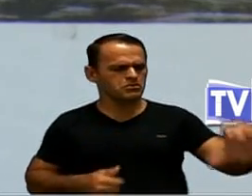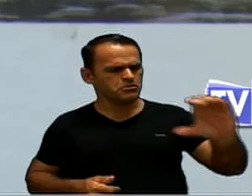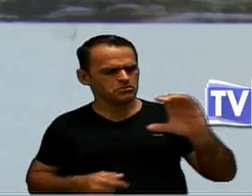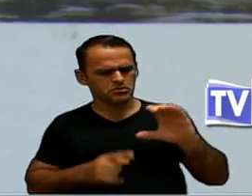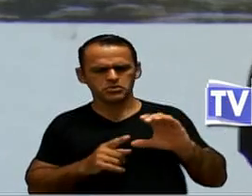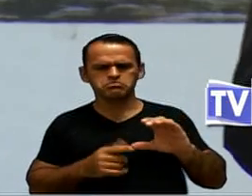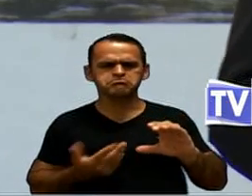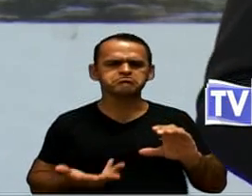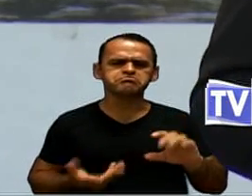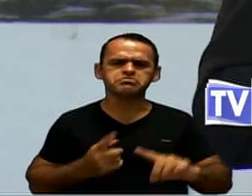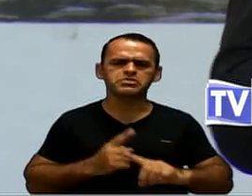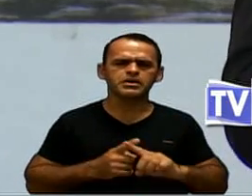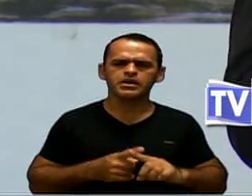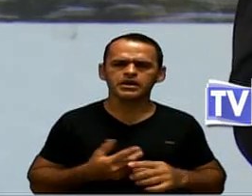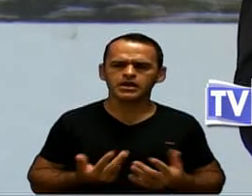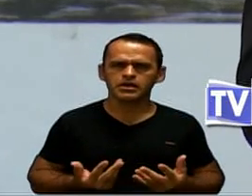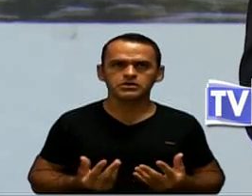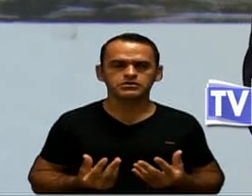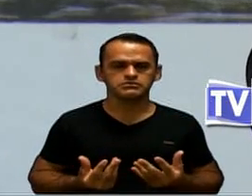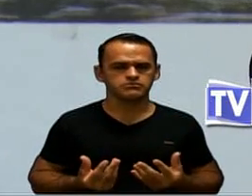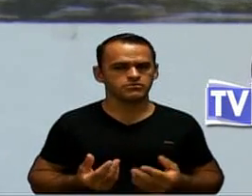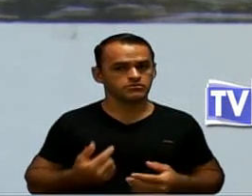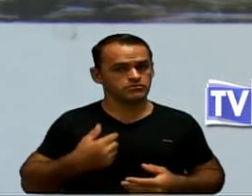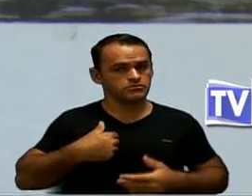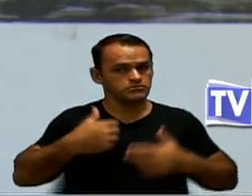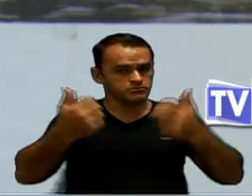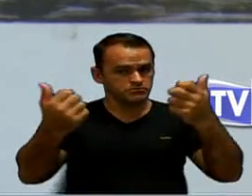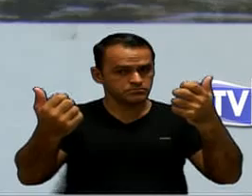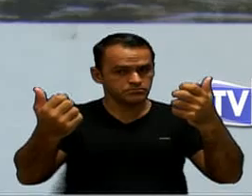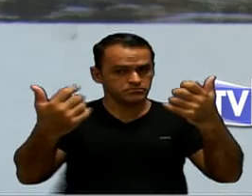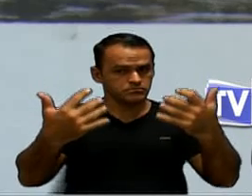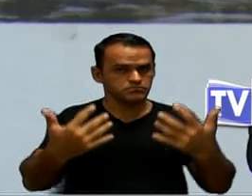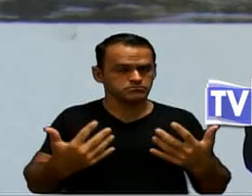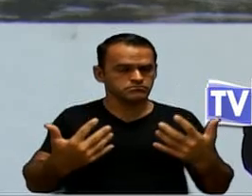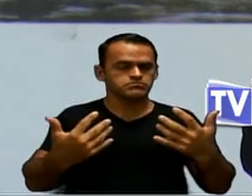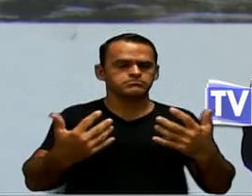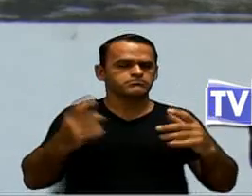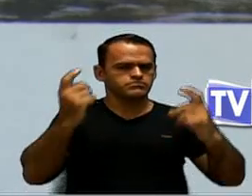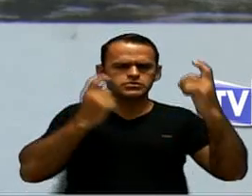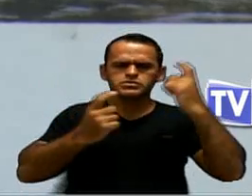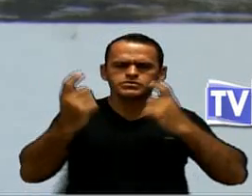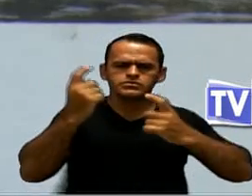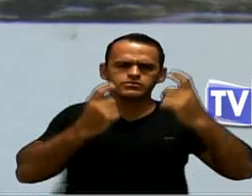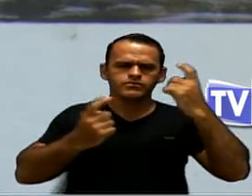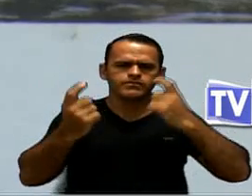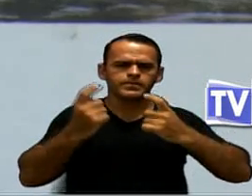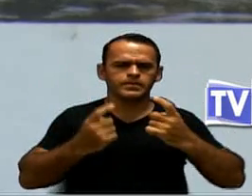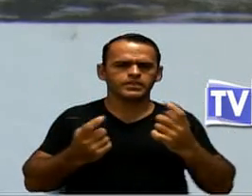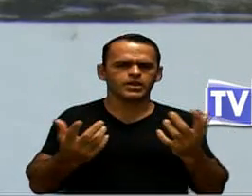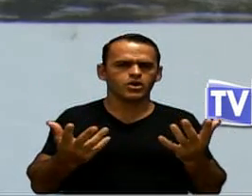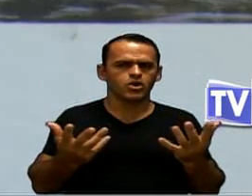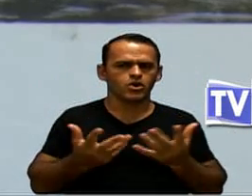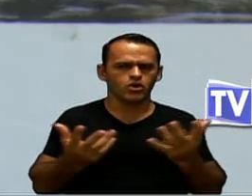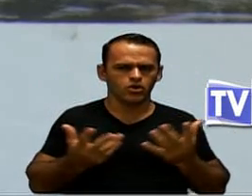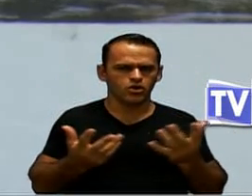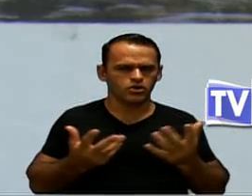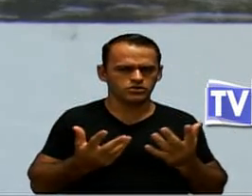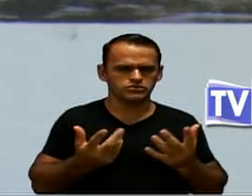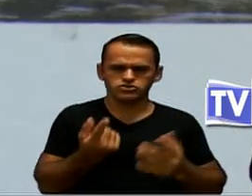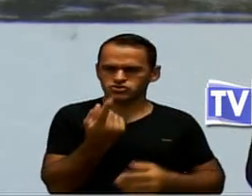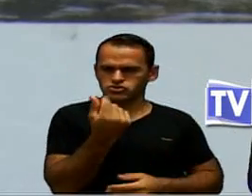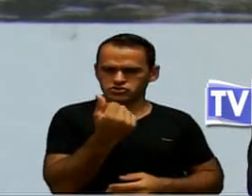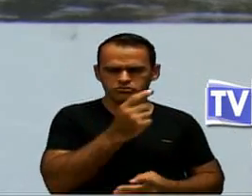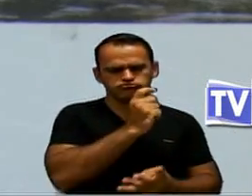fácil, eu falo assim de uma forma muito clara, a preocupação é, não é porque hoje temos condições de